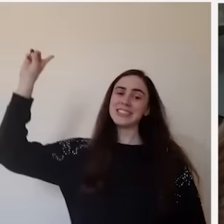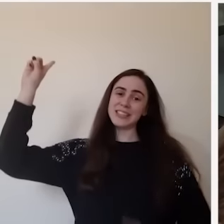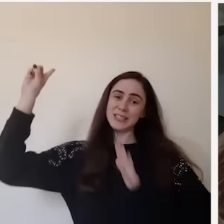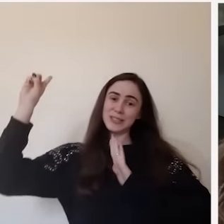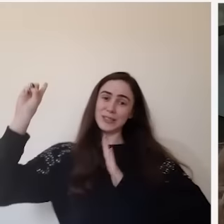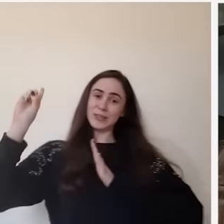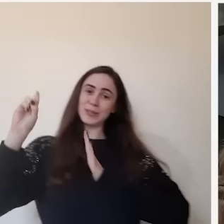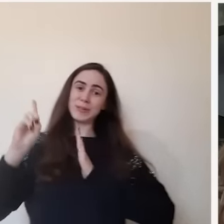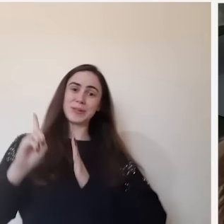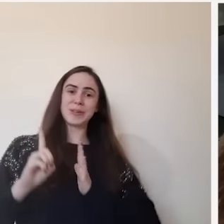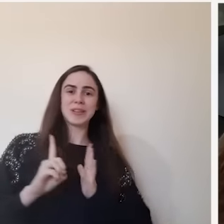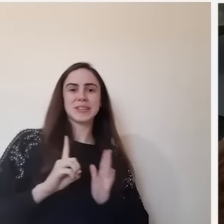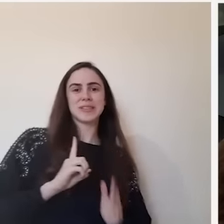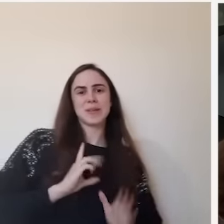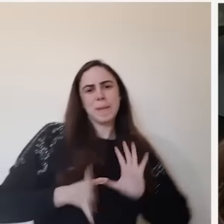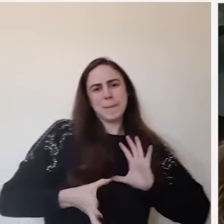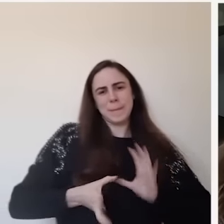Piedra